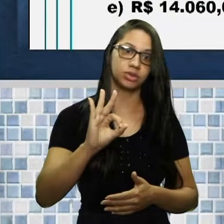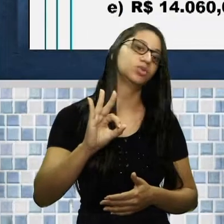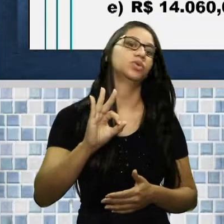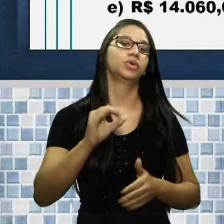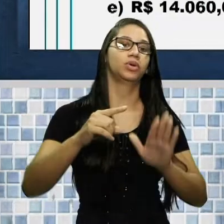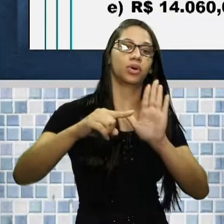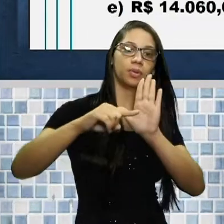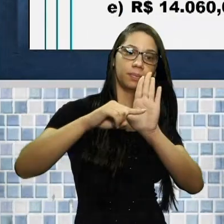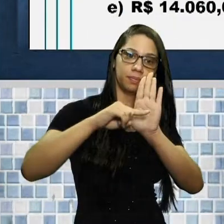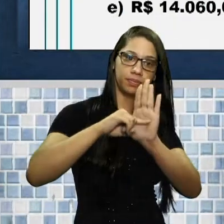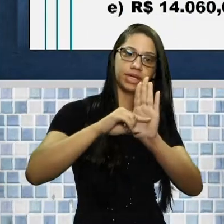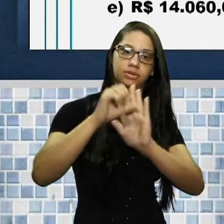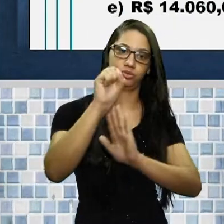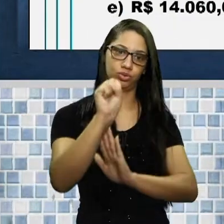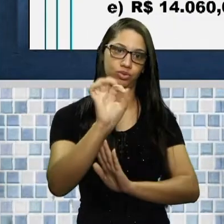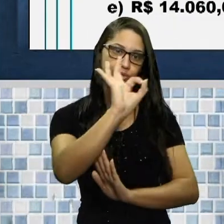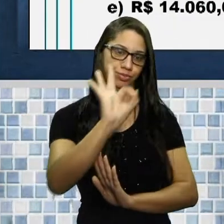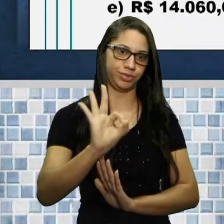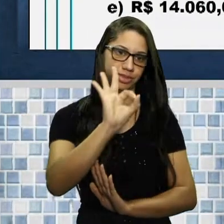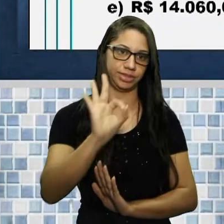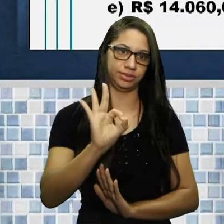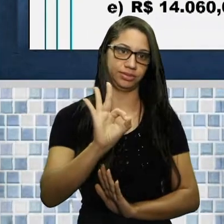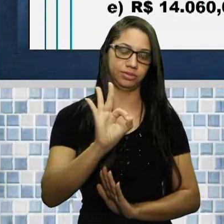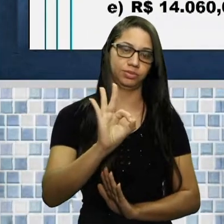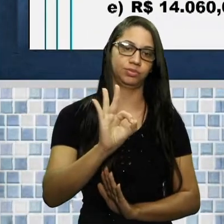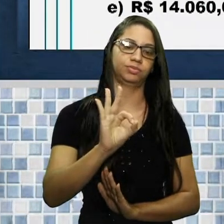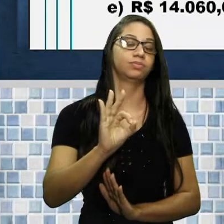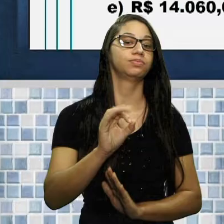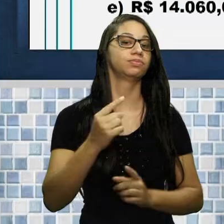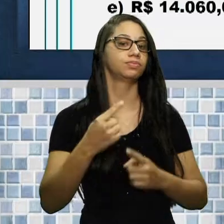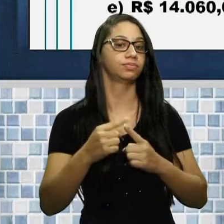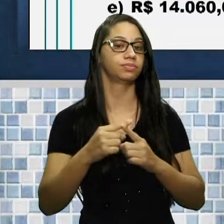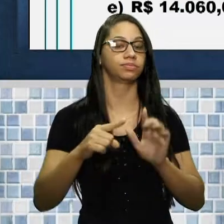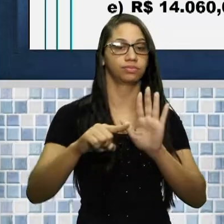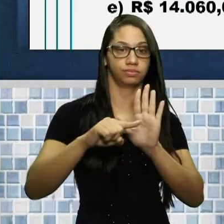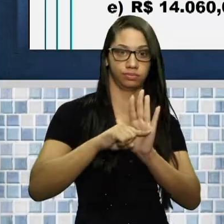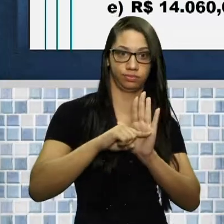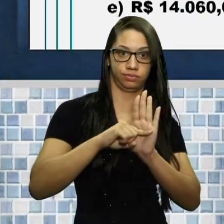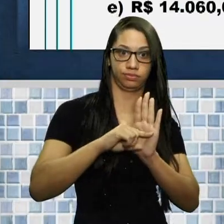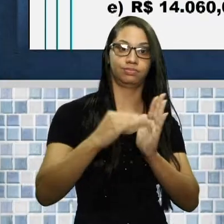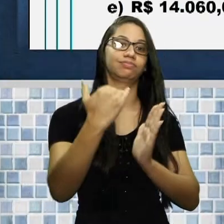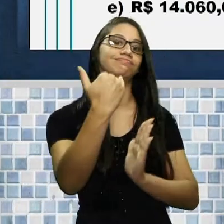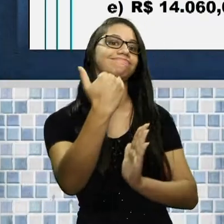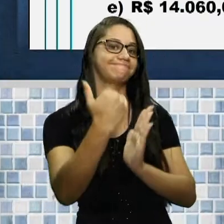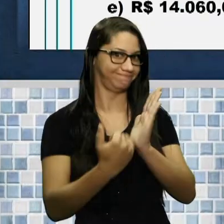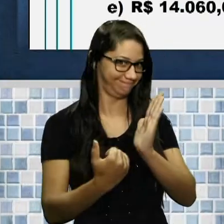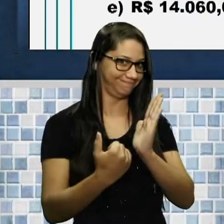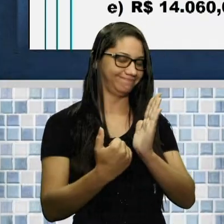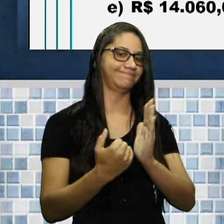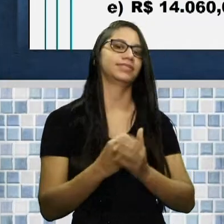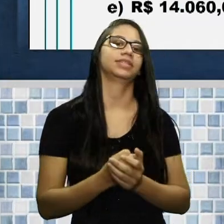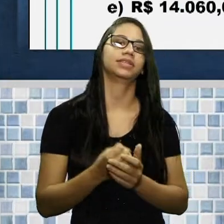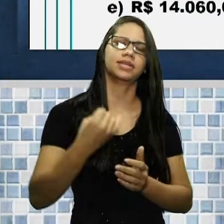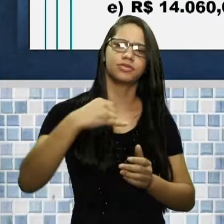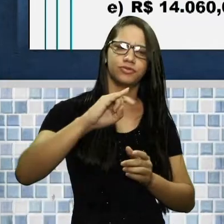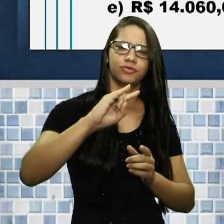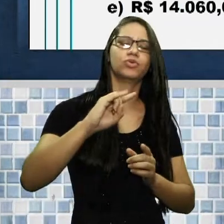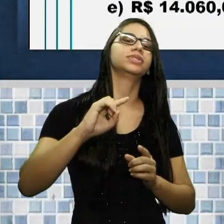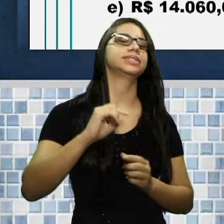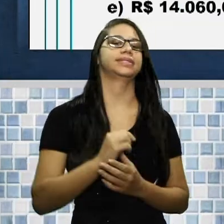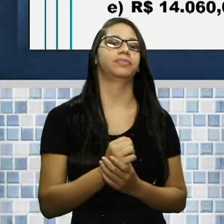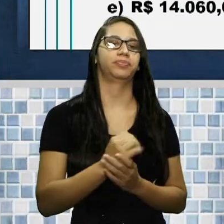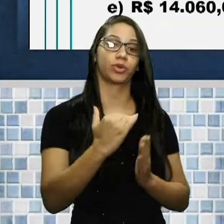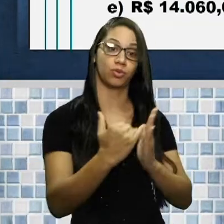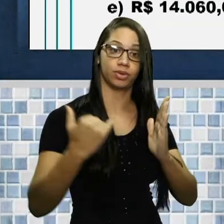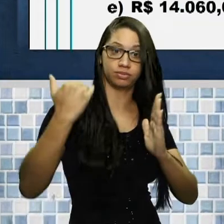100% menos 8%. Por que eu estou subtraindo? Porque há um desconto. Se fosse um acréscimo,